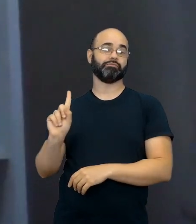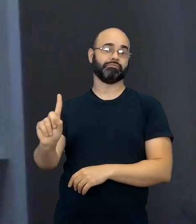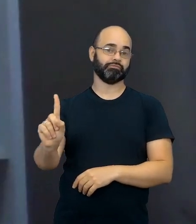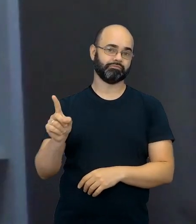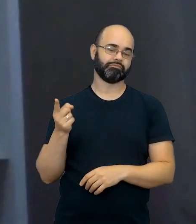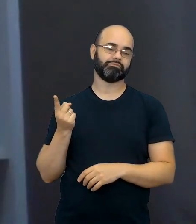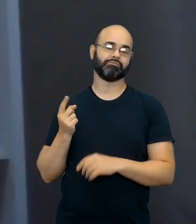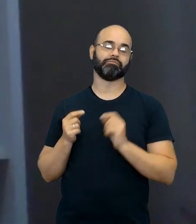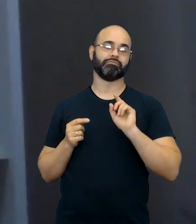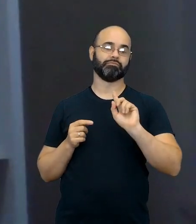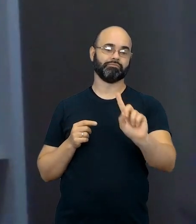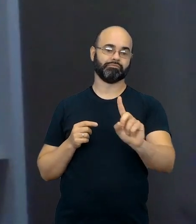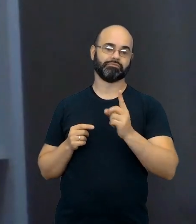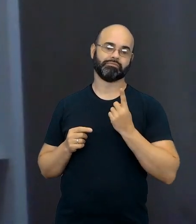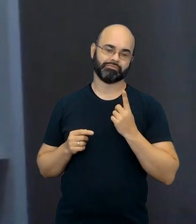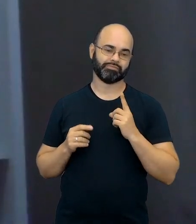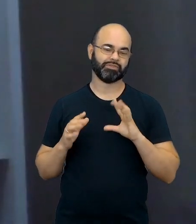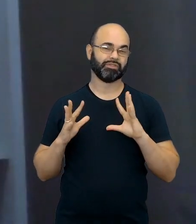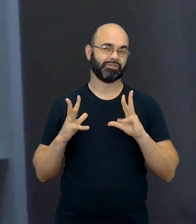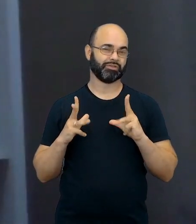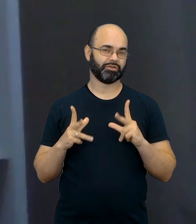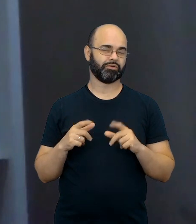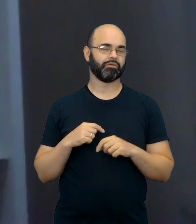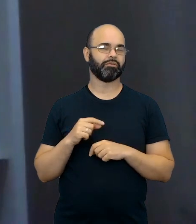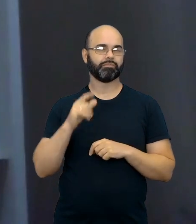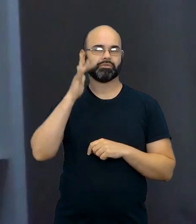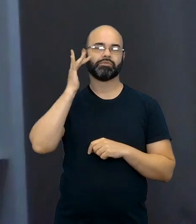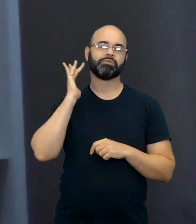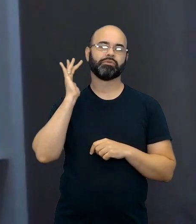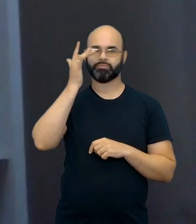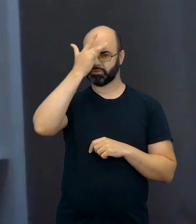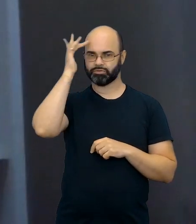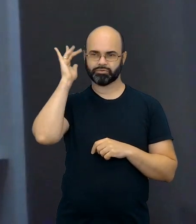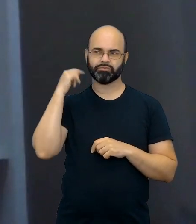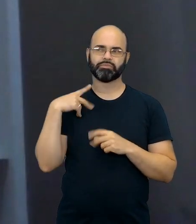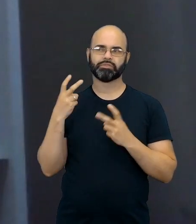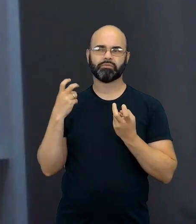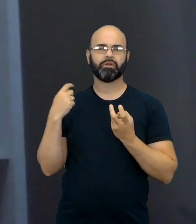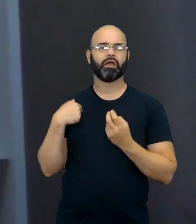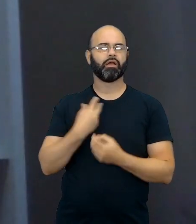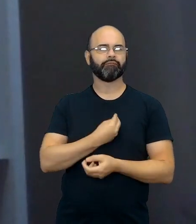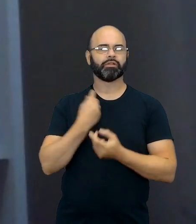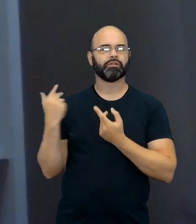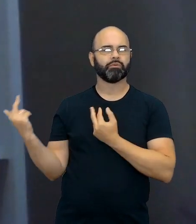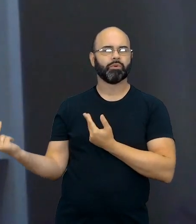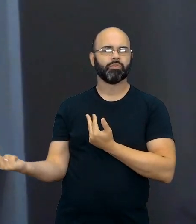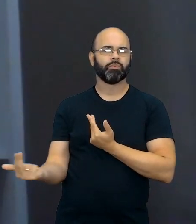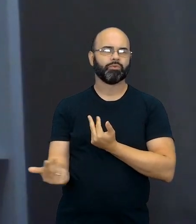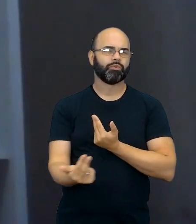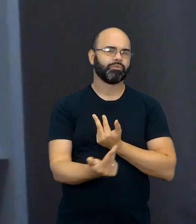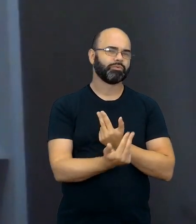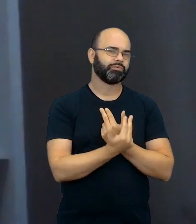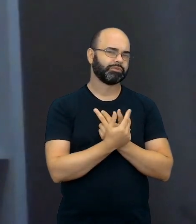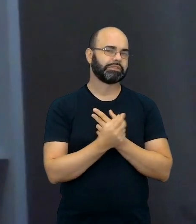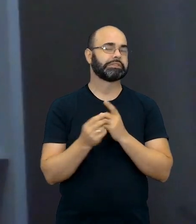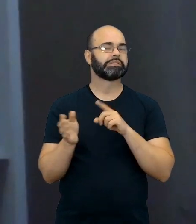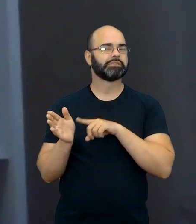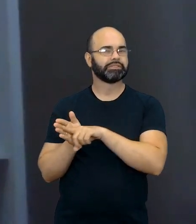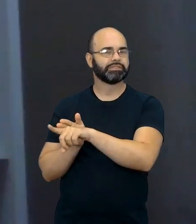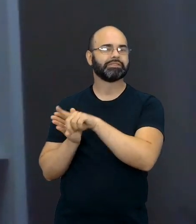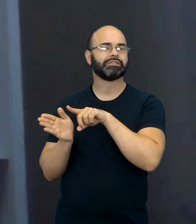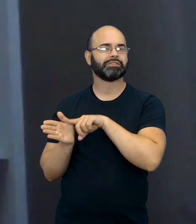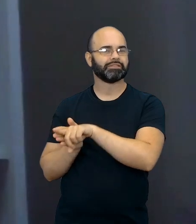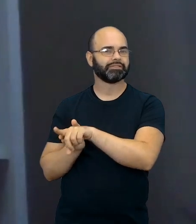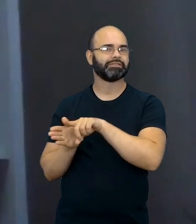eles não estão, nem todos vão se reconhecendo que vivem o mesmo dilema. E aí, então, existem várias perguntas que o